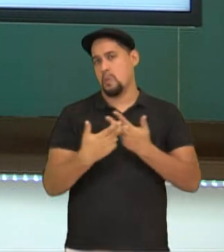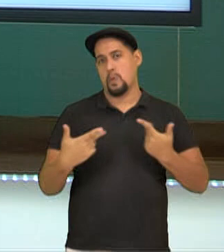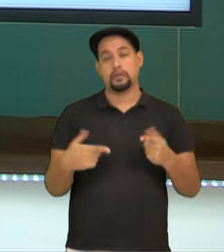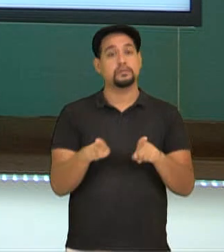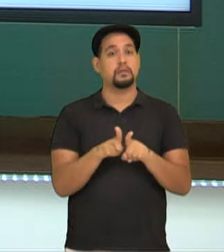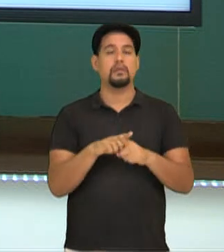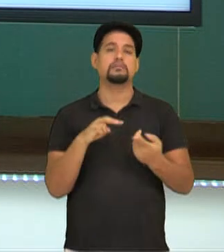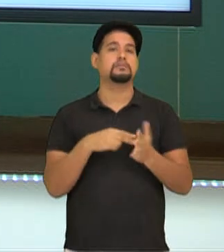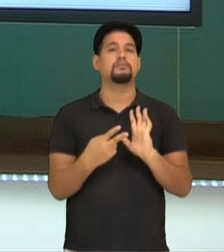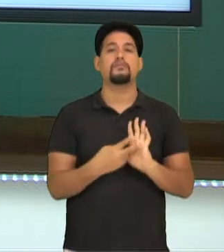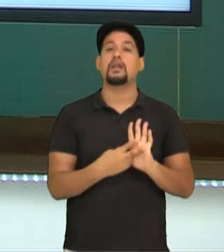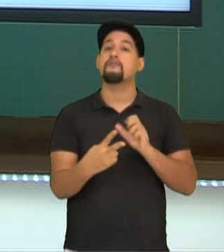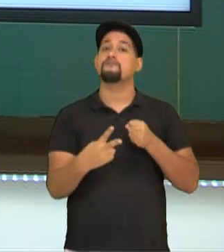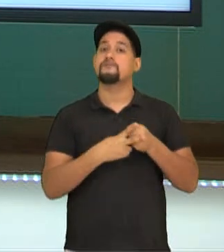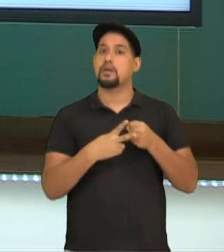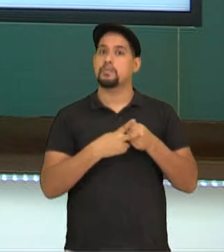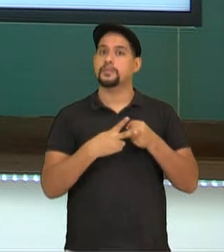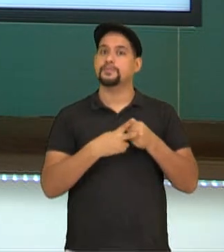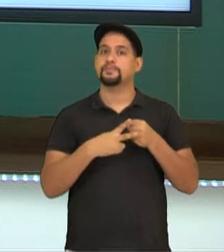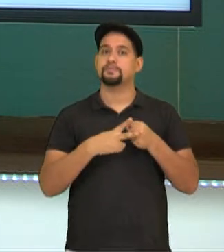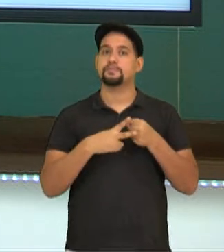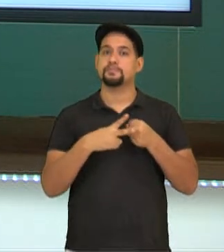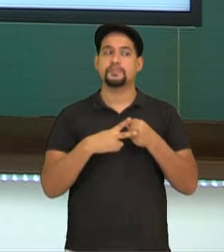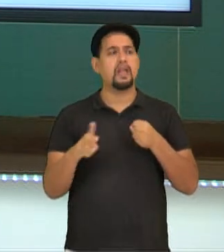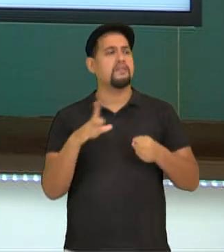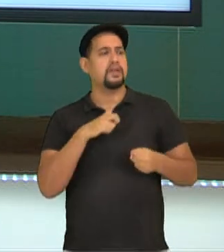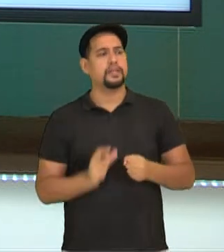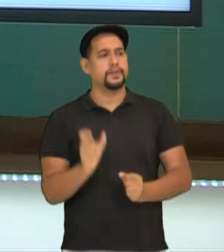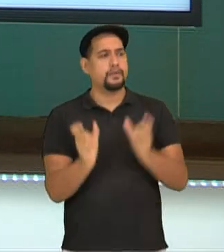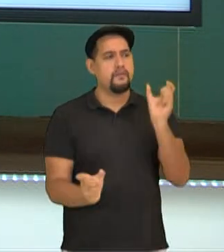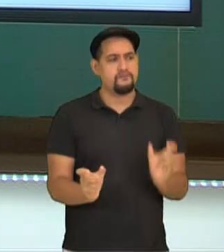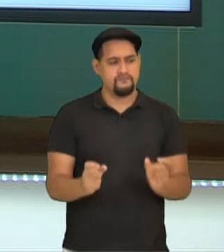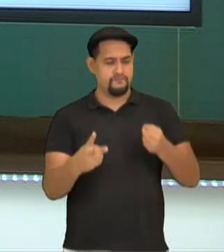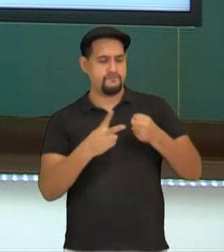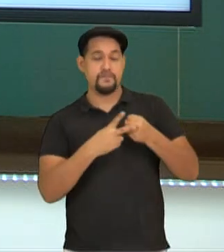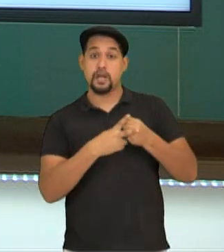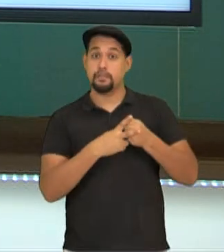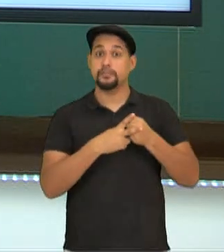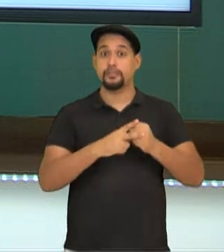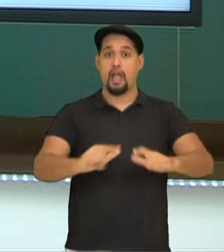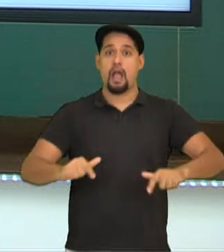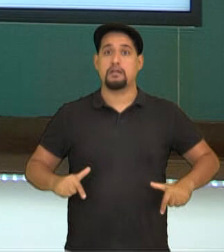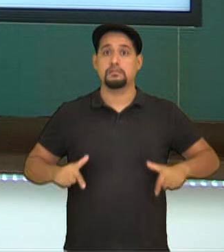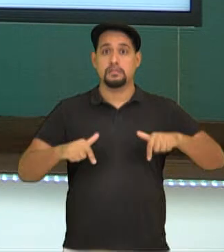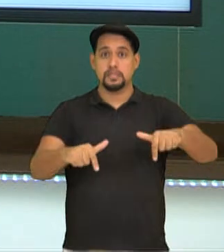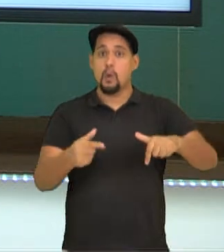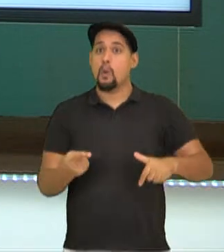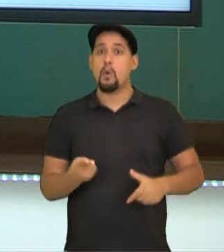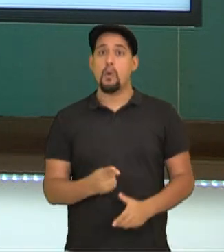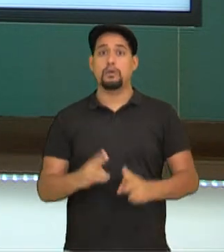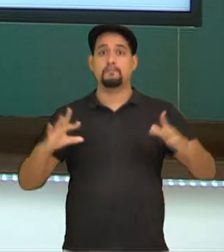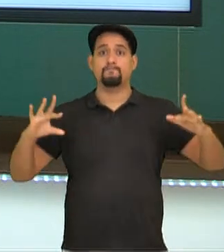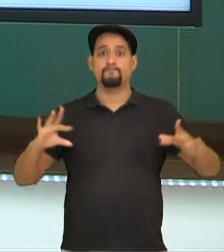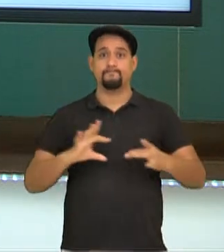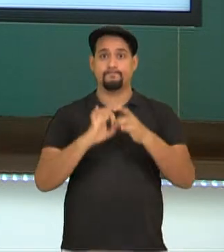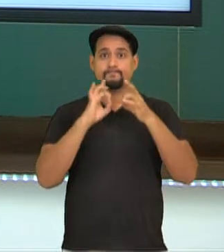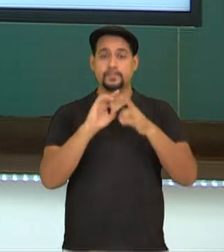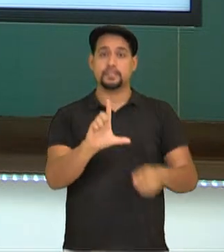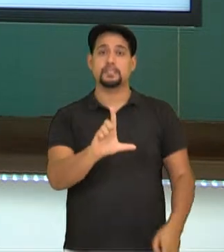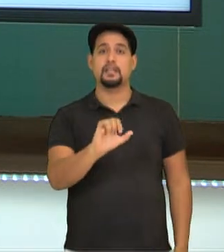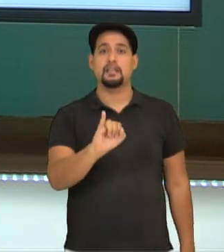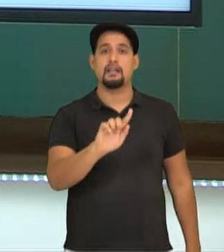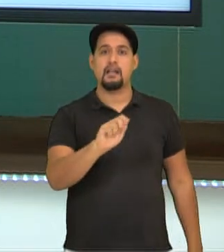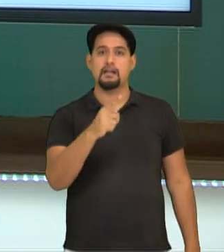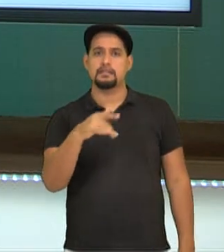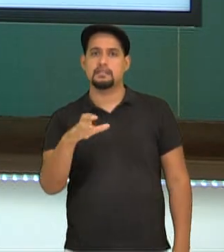vai ser o verbo. E ele vai ter então a classificação como verbo de ação ou de ligação, né? Então nós vamos ter os